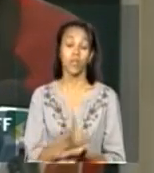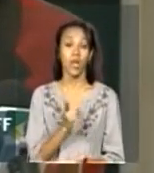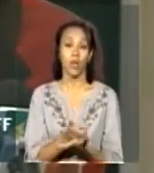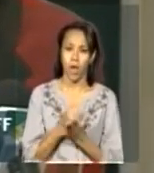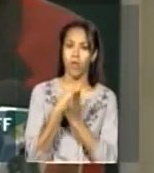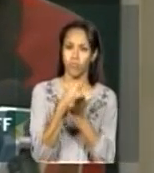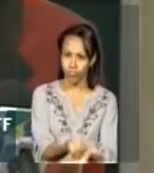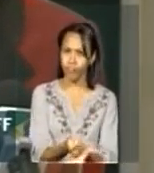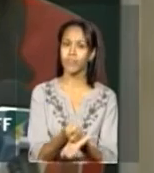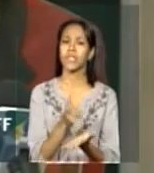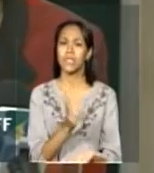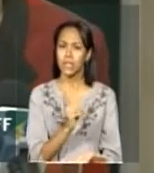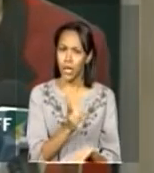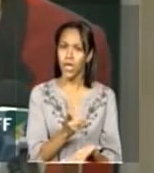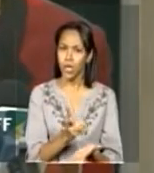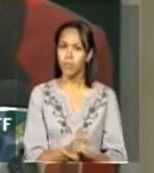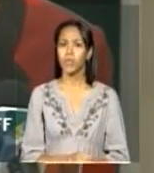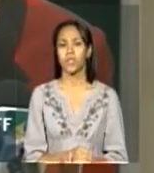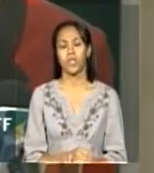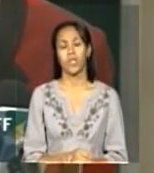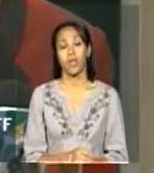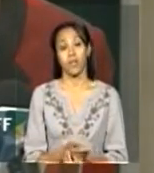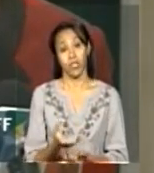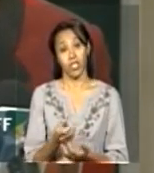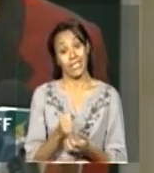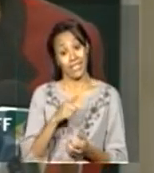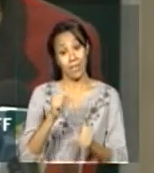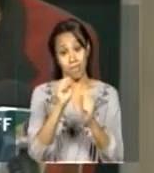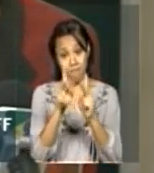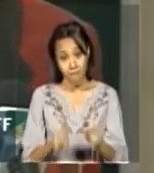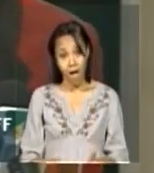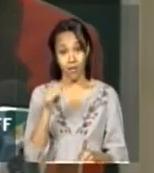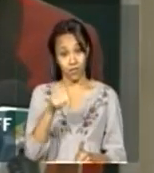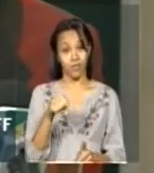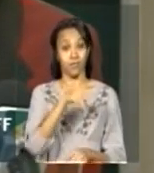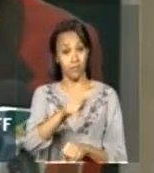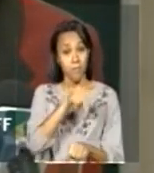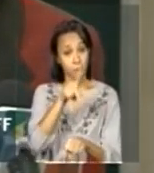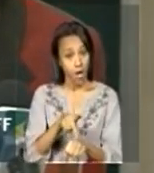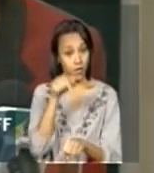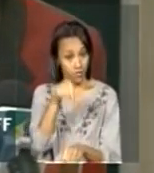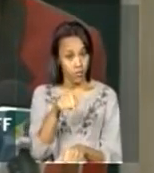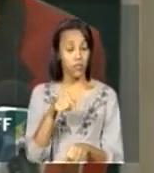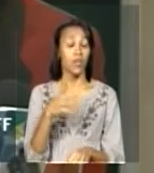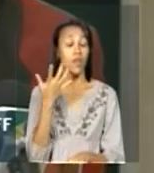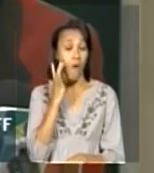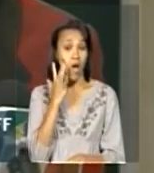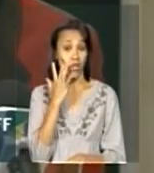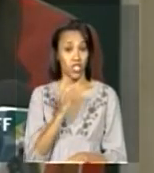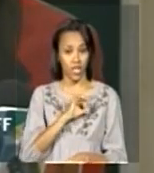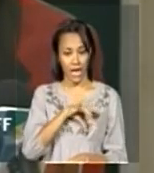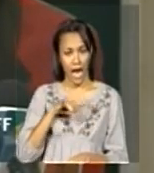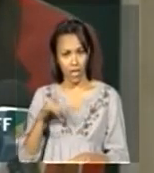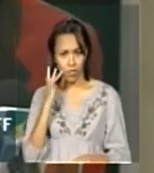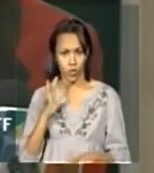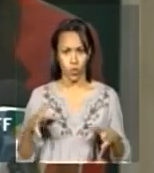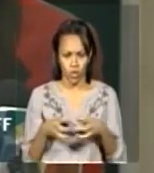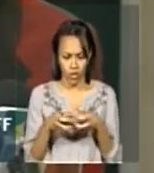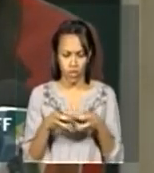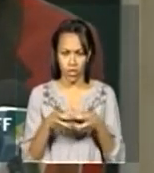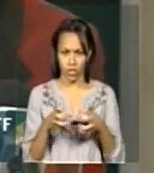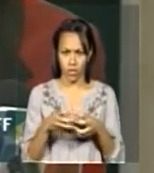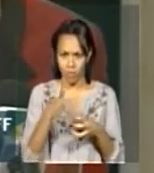todas as tentativas sérias do COFAN de construir a paz. Achamos importante que todos os integrantes do Conselho de Segurança